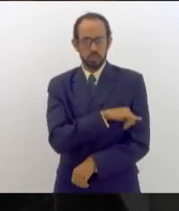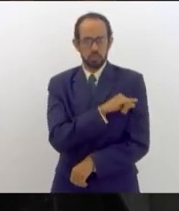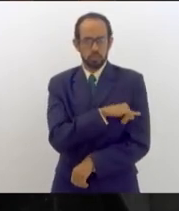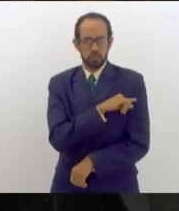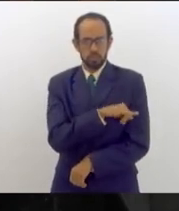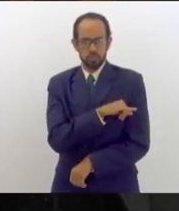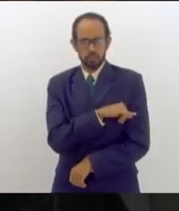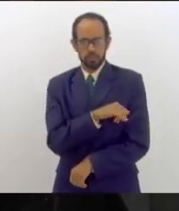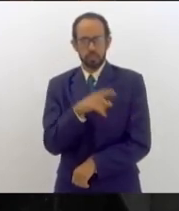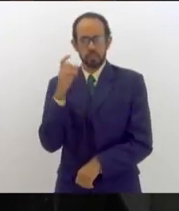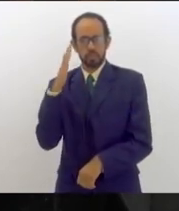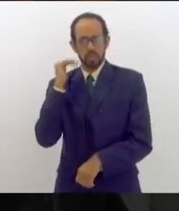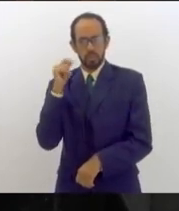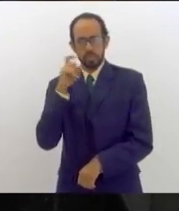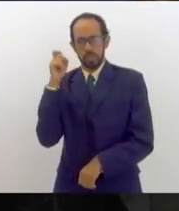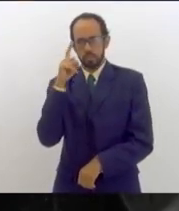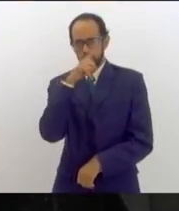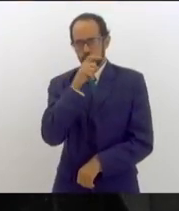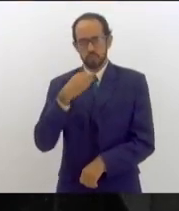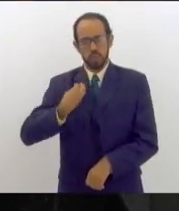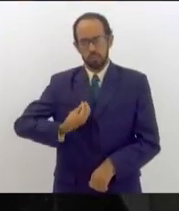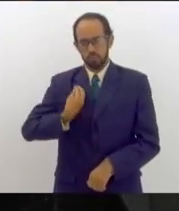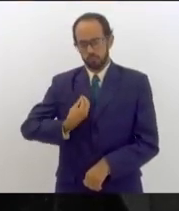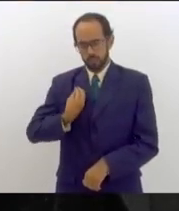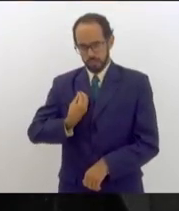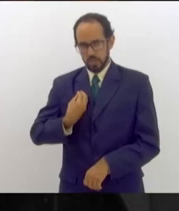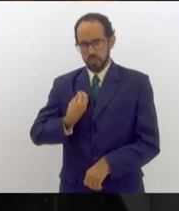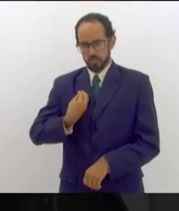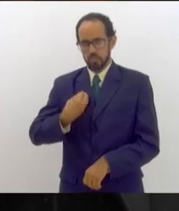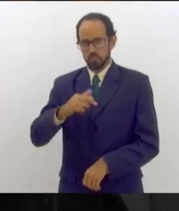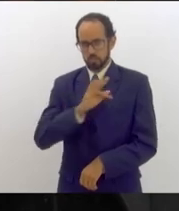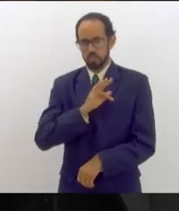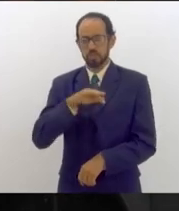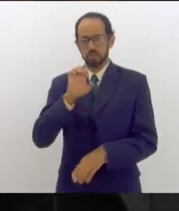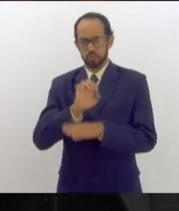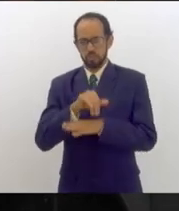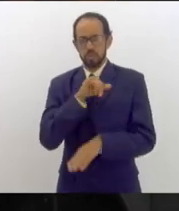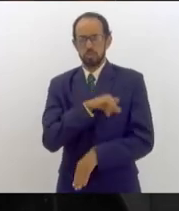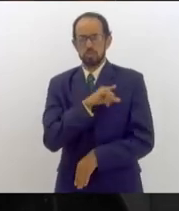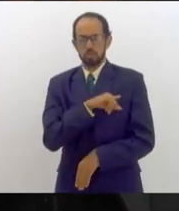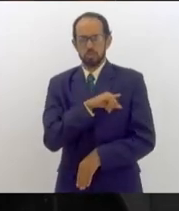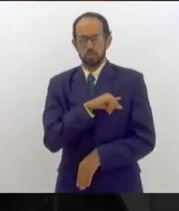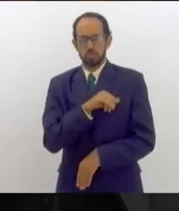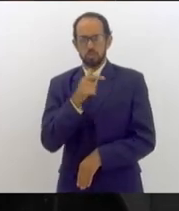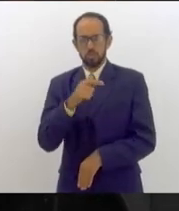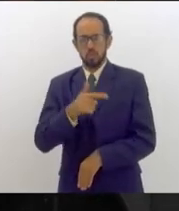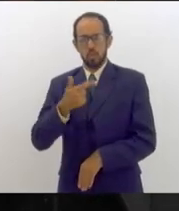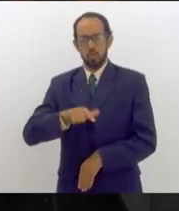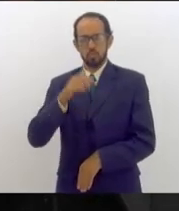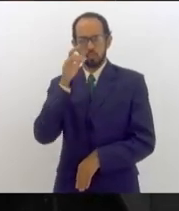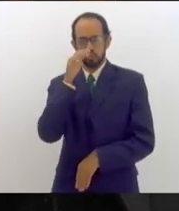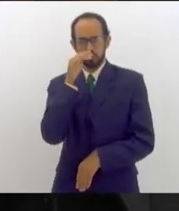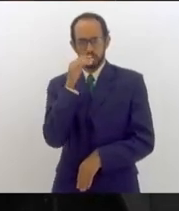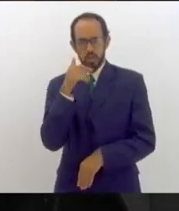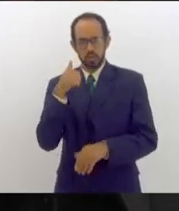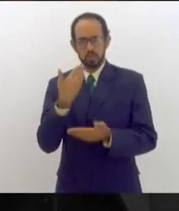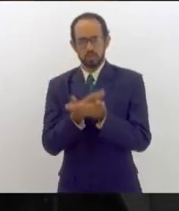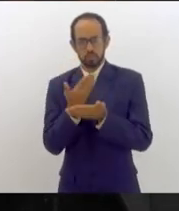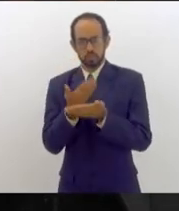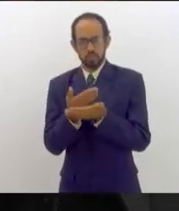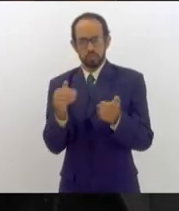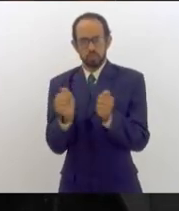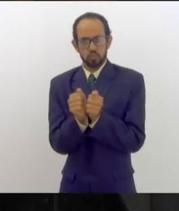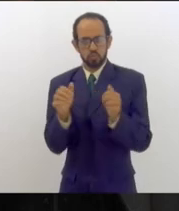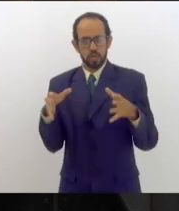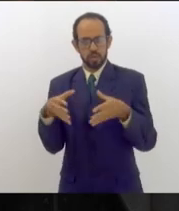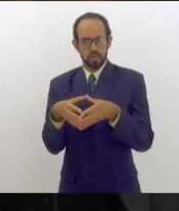a vida de um policial aqui no estado do Rio de Janeiro e uma curiosidade que a gente tava estudando junto com a minha equipe é o